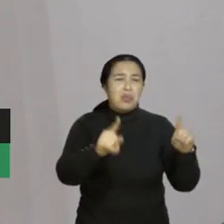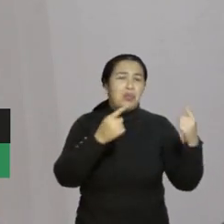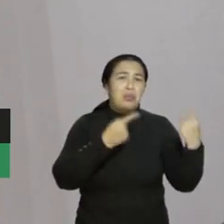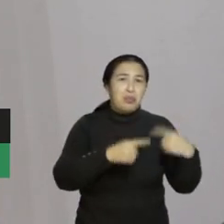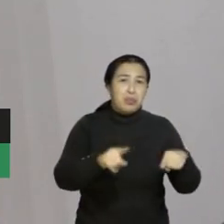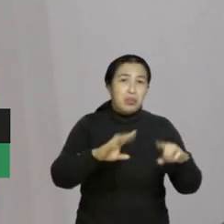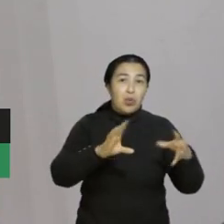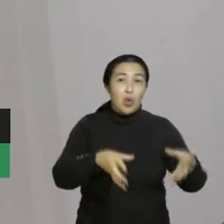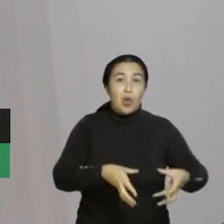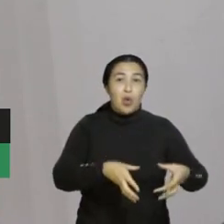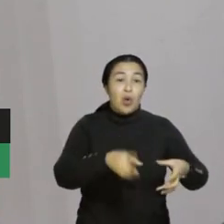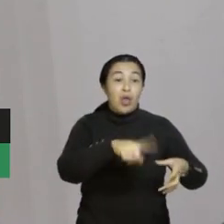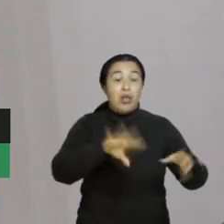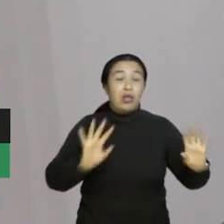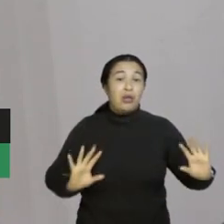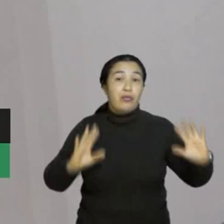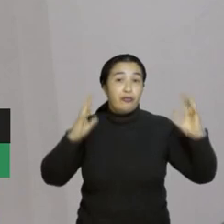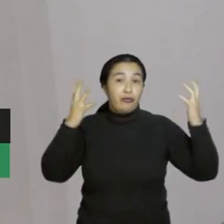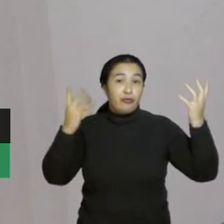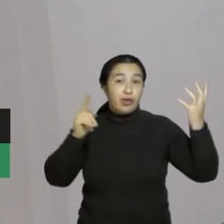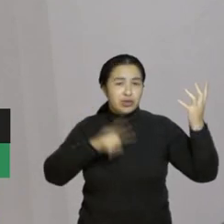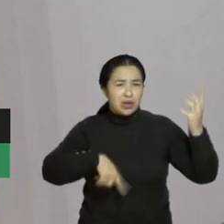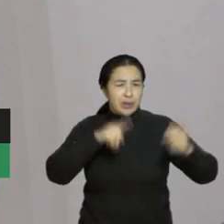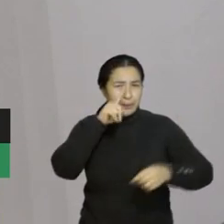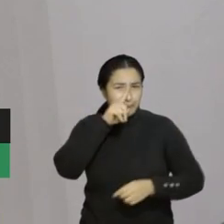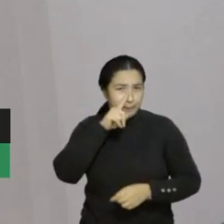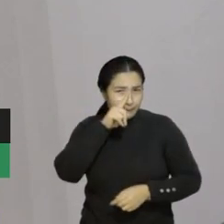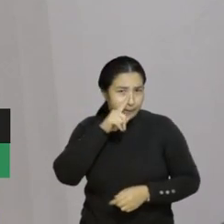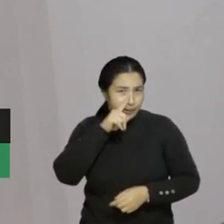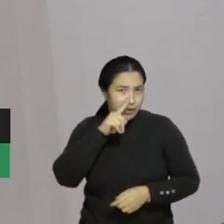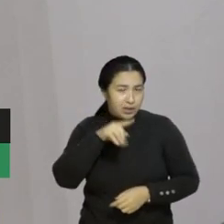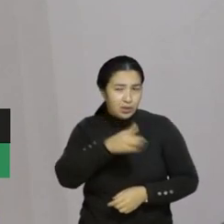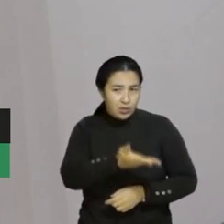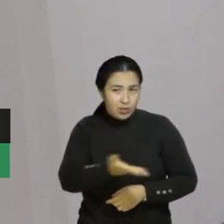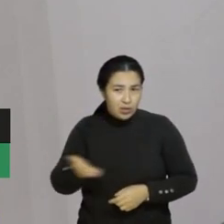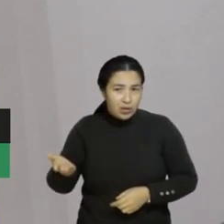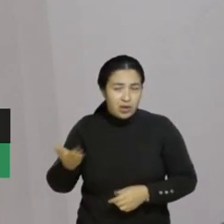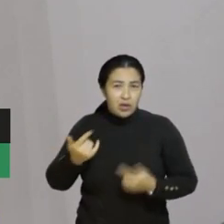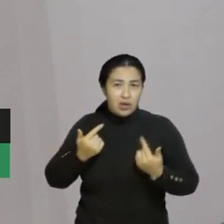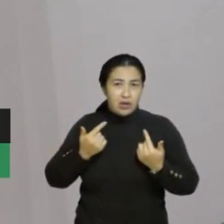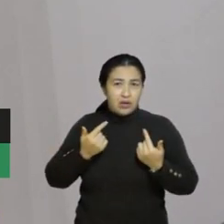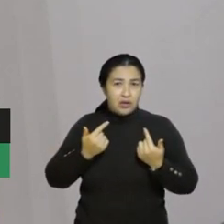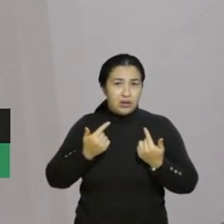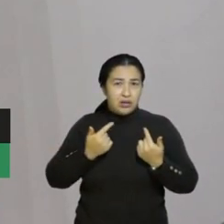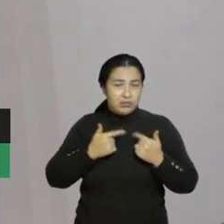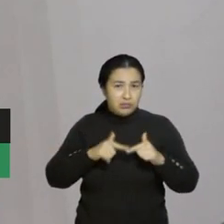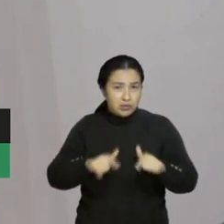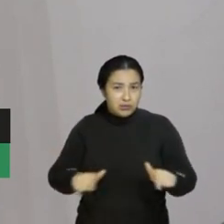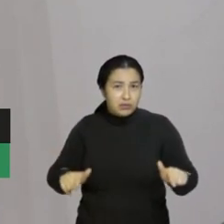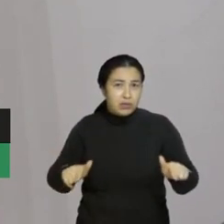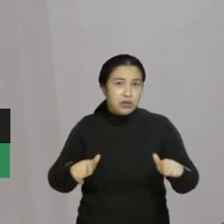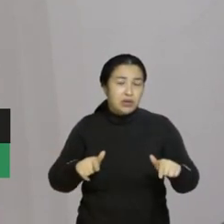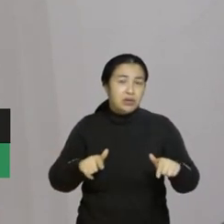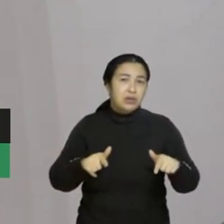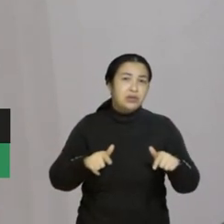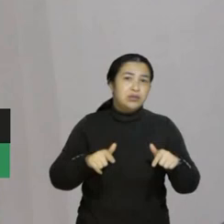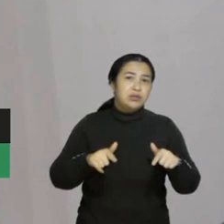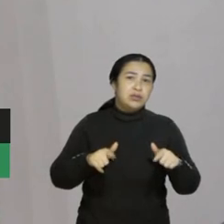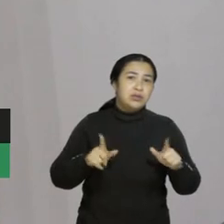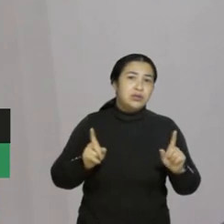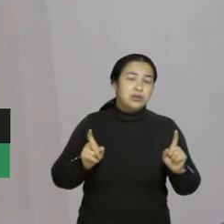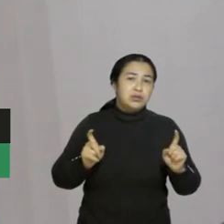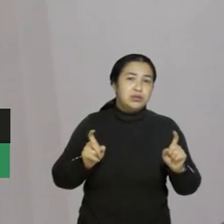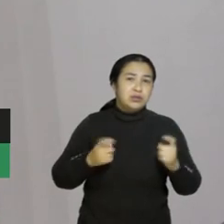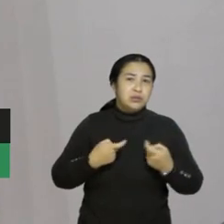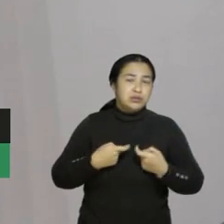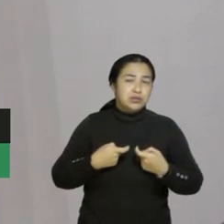gay não é um perigo para a dignidade sexual, liberdade de crença, enfim, ou o estatuto da criança e do adolescente. Não é um